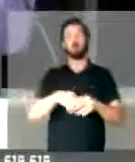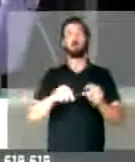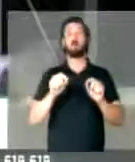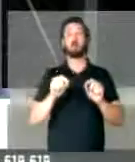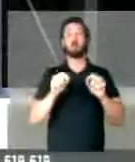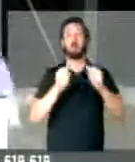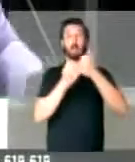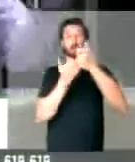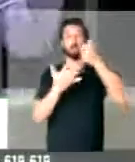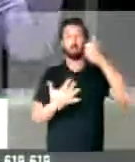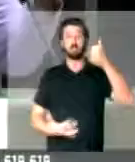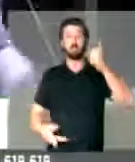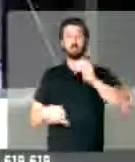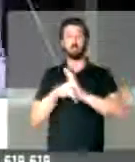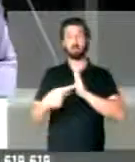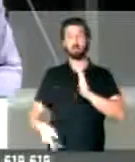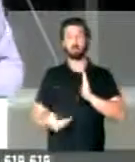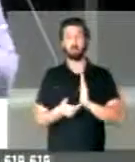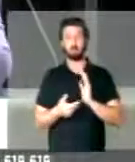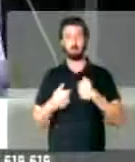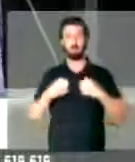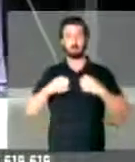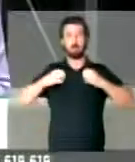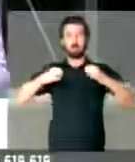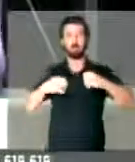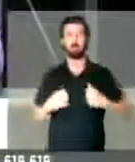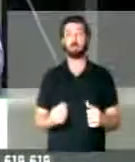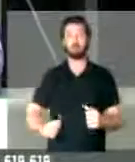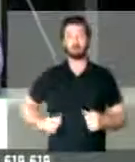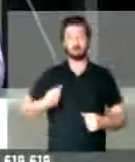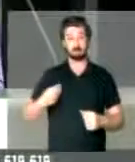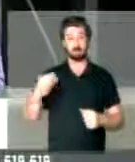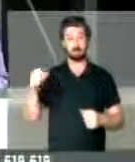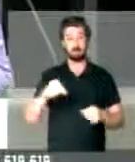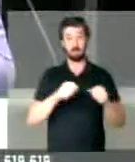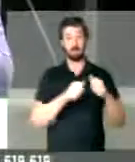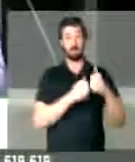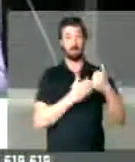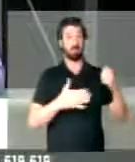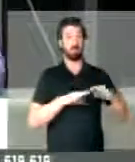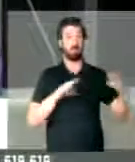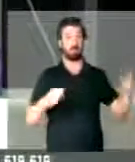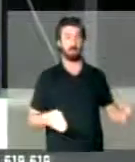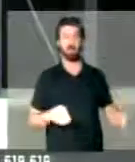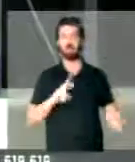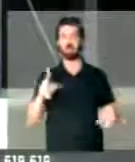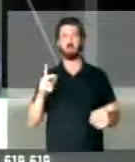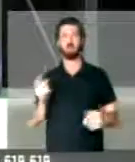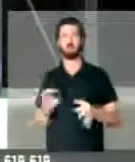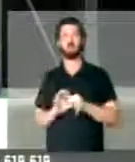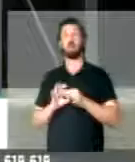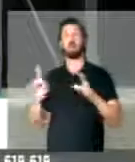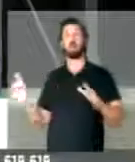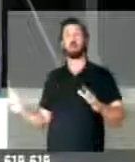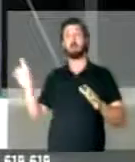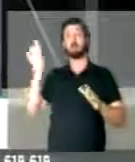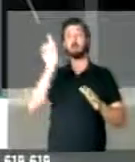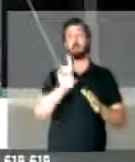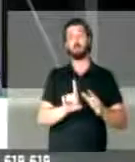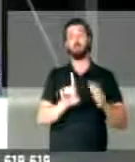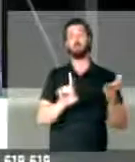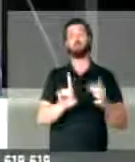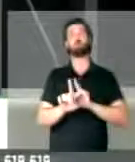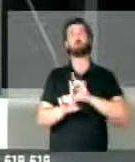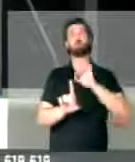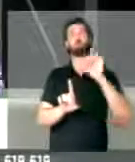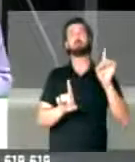à direção desta casa e estarmos nesta mesa, não como concessão de um dia